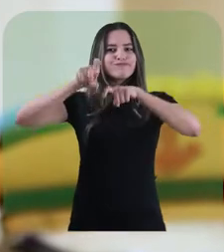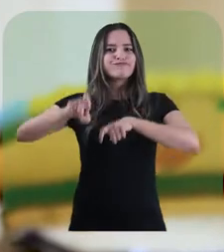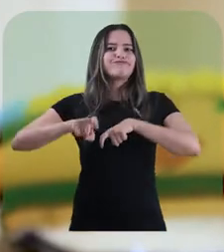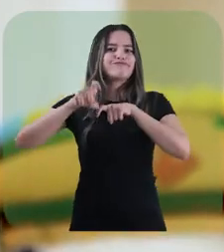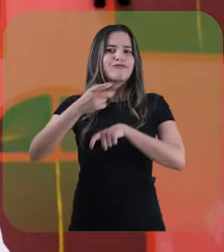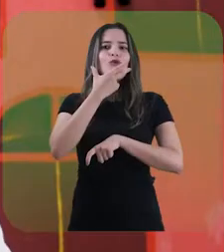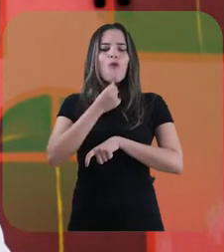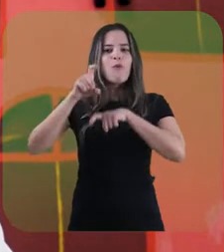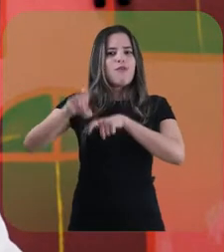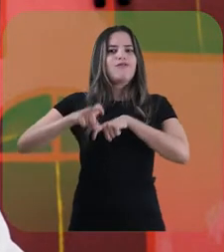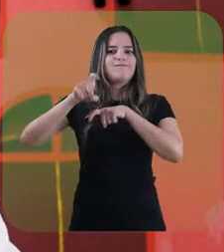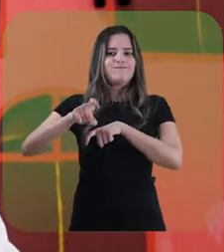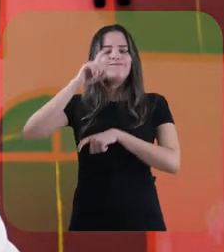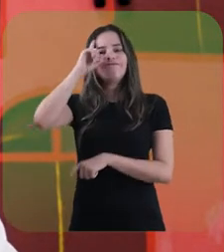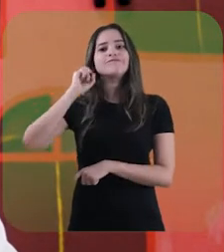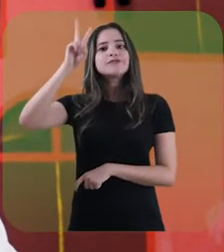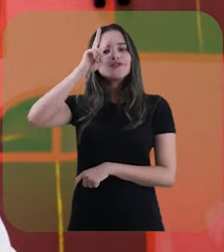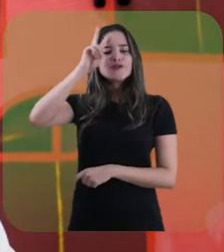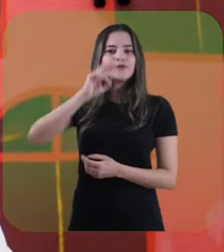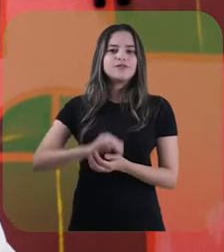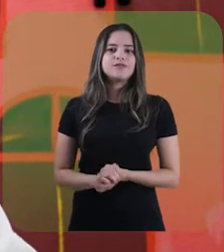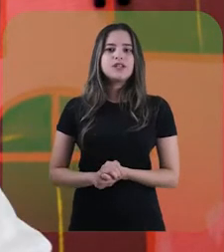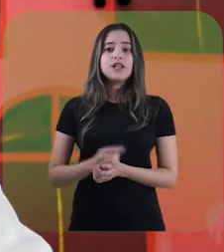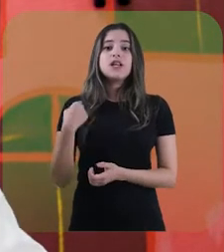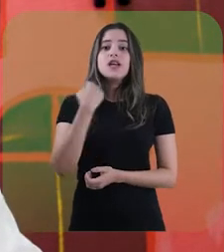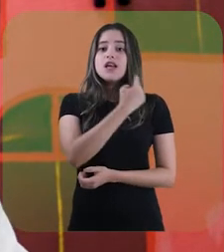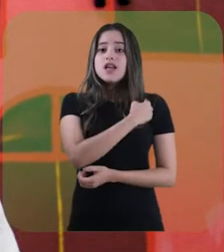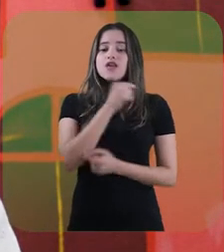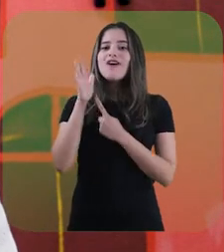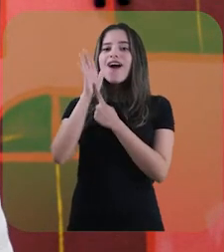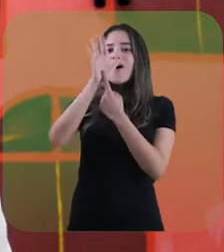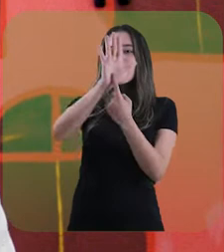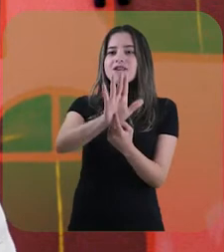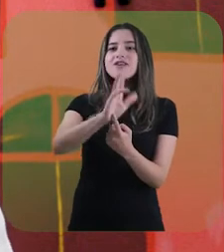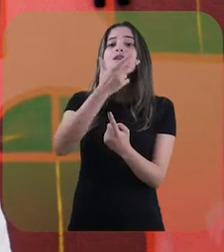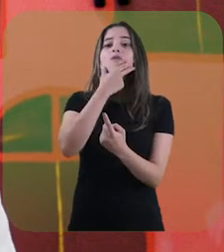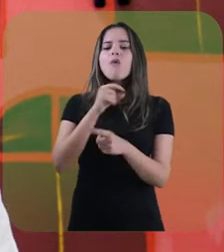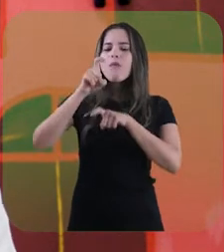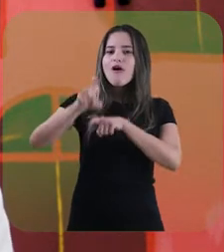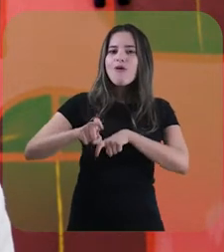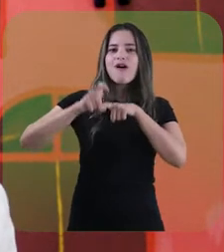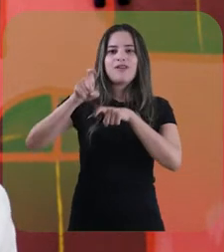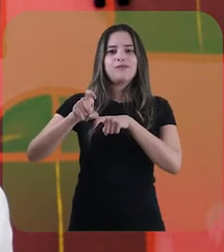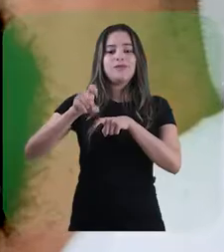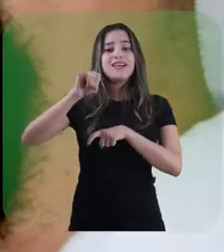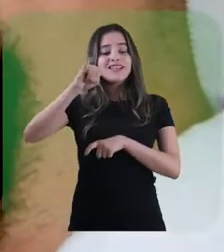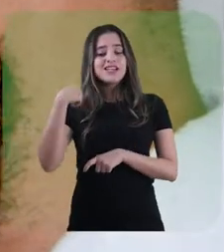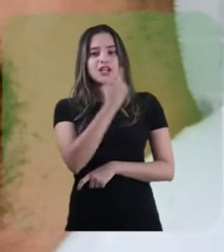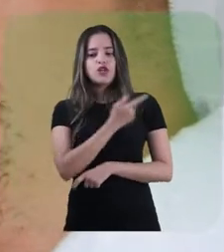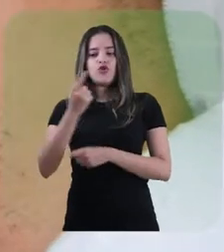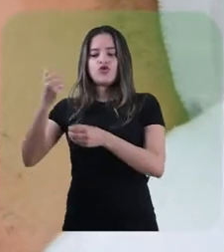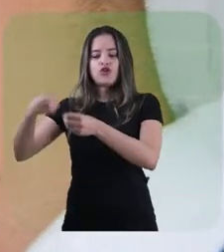histórico com o homem do campo eu acho que a gente faz uma apresentação do Homem do Campo